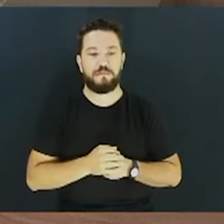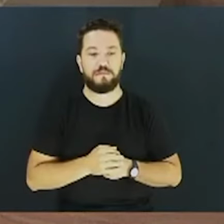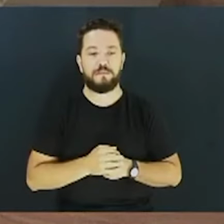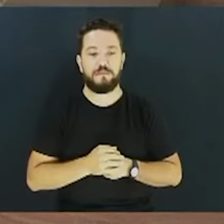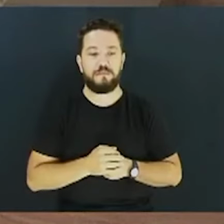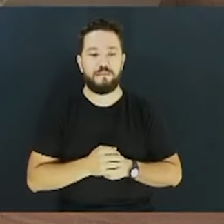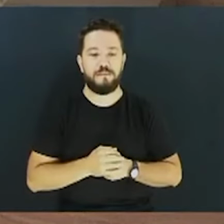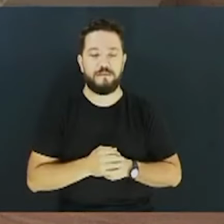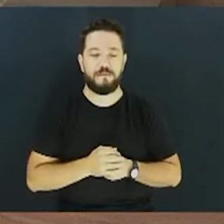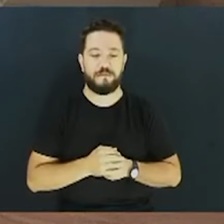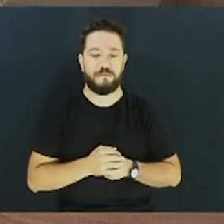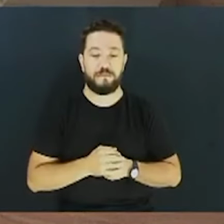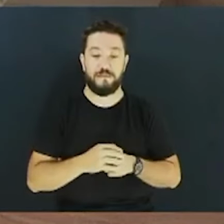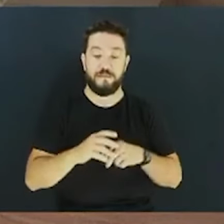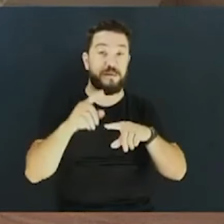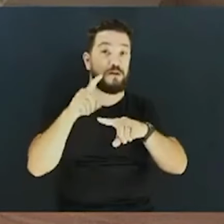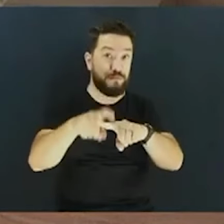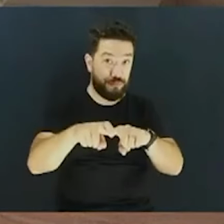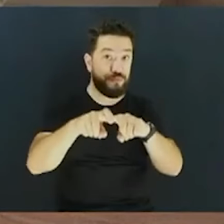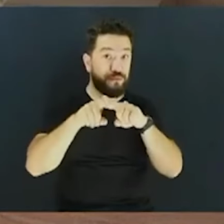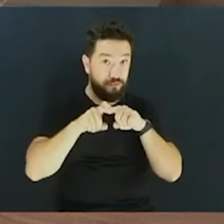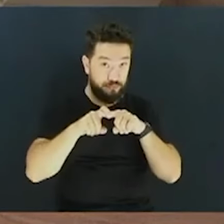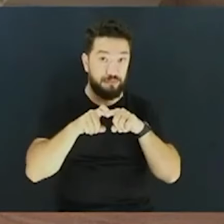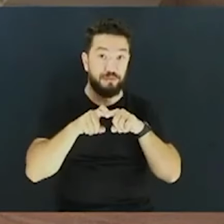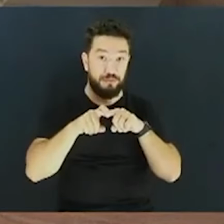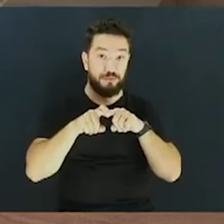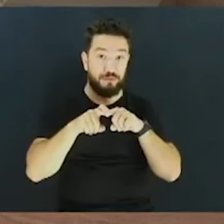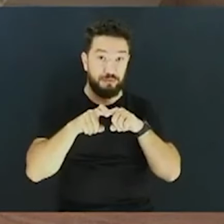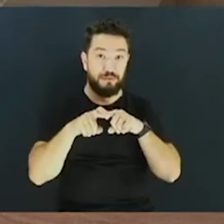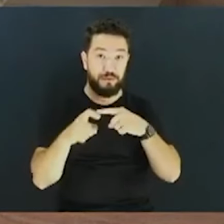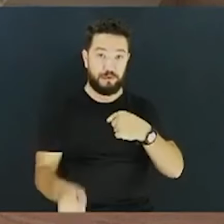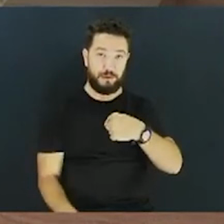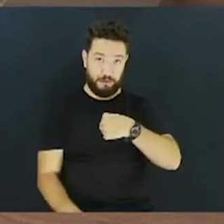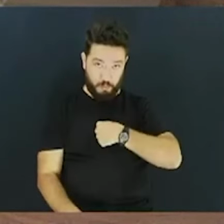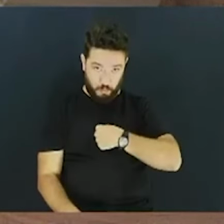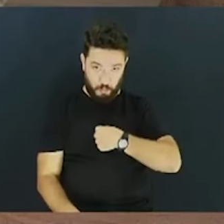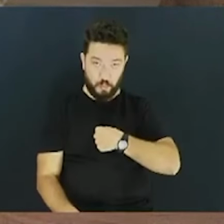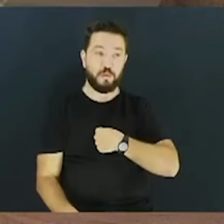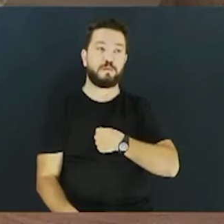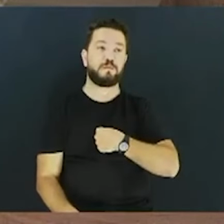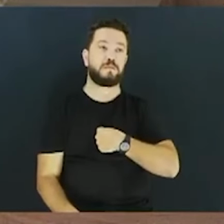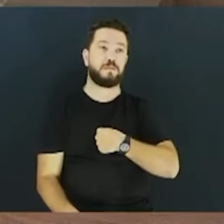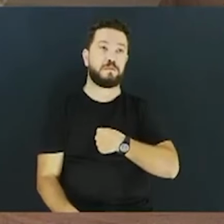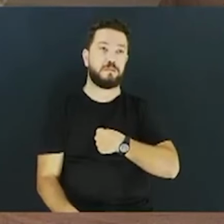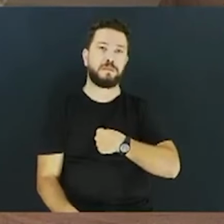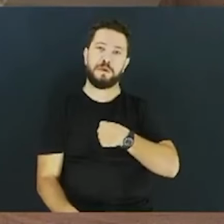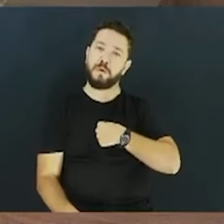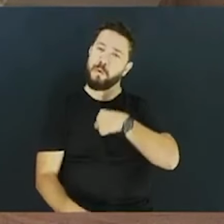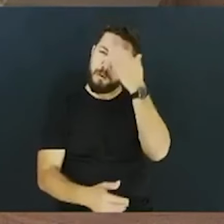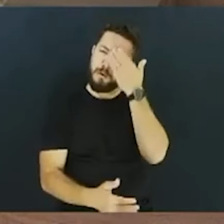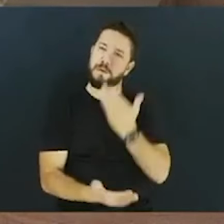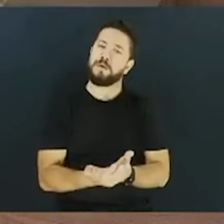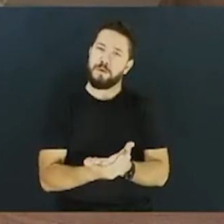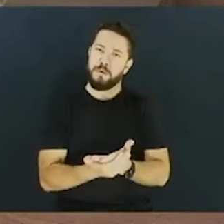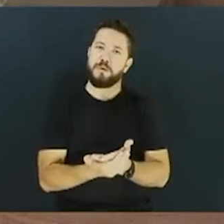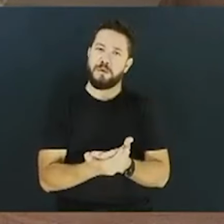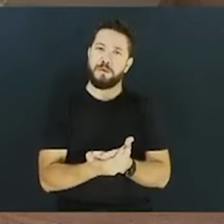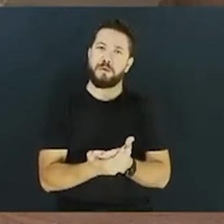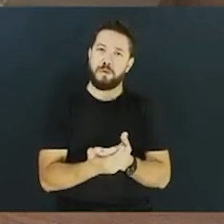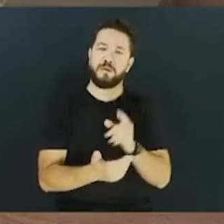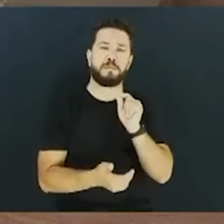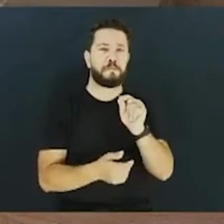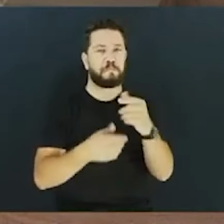Nesse sentido, eu acredito que nós, cidadãos e cidadãs,